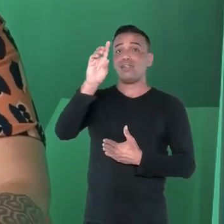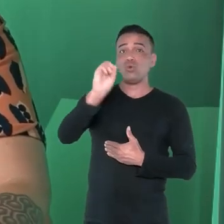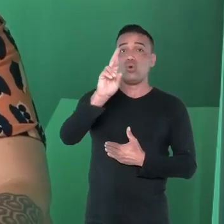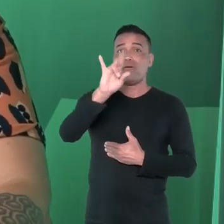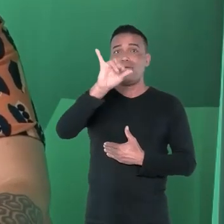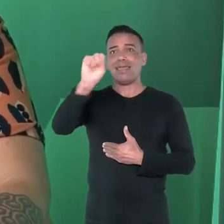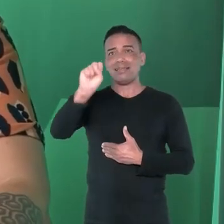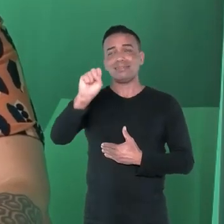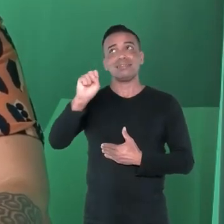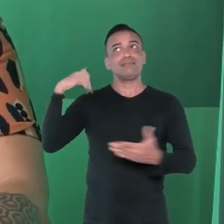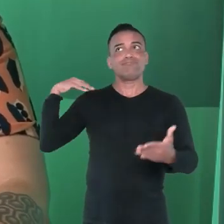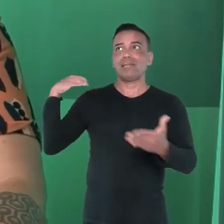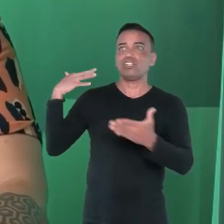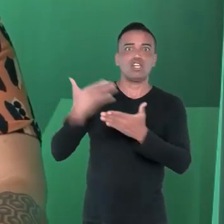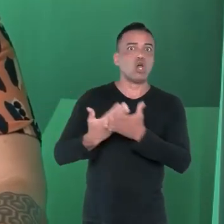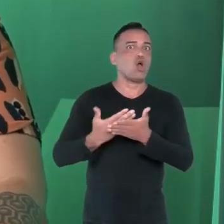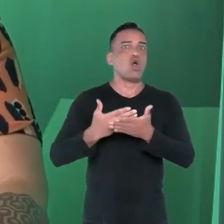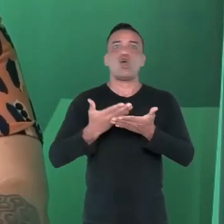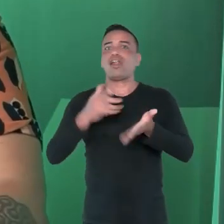sua trajetória literária.